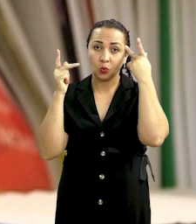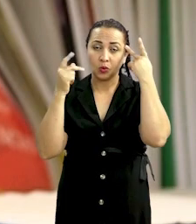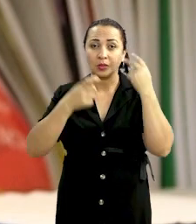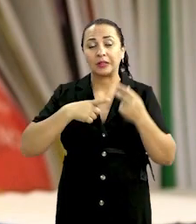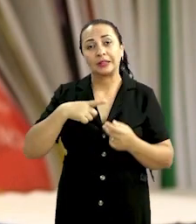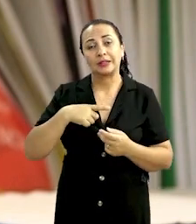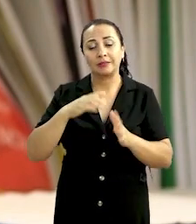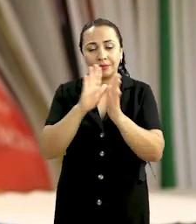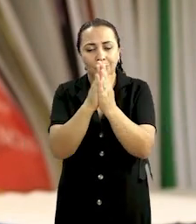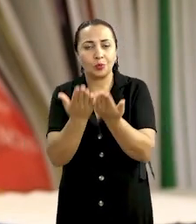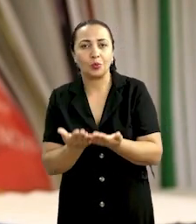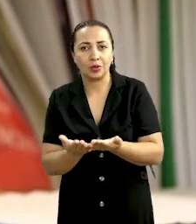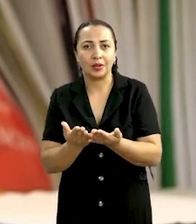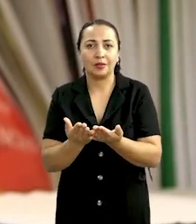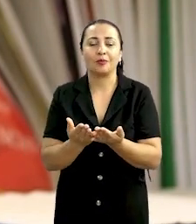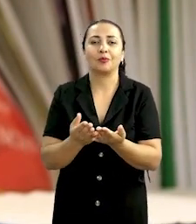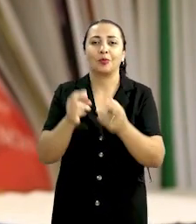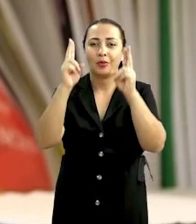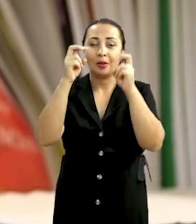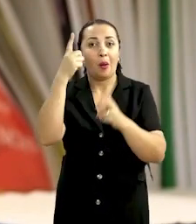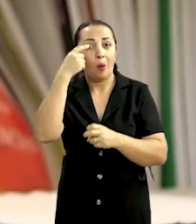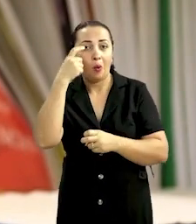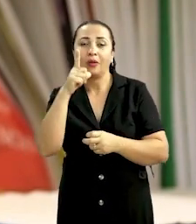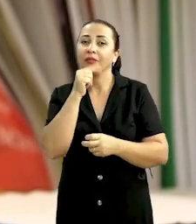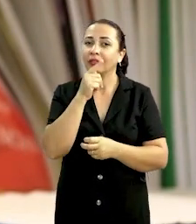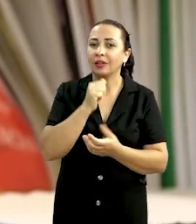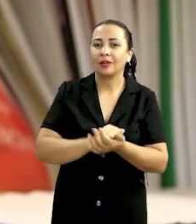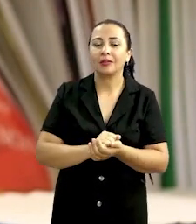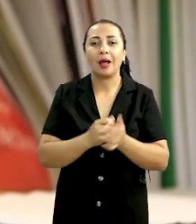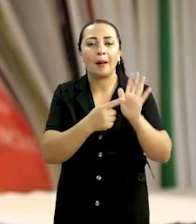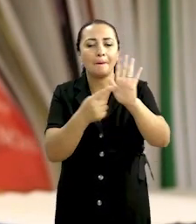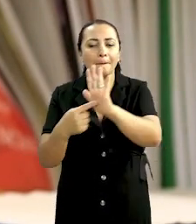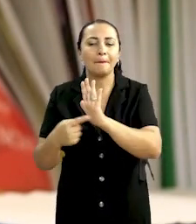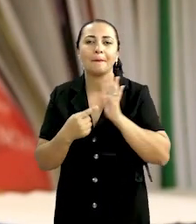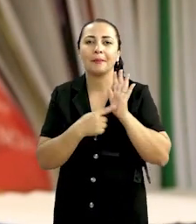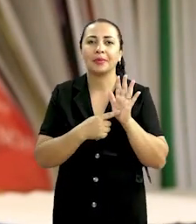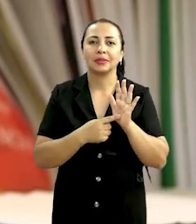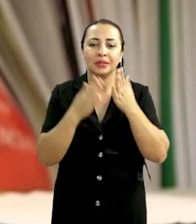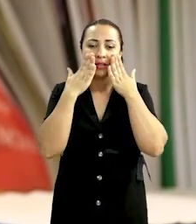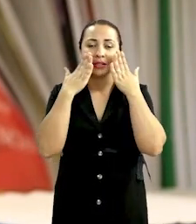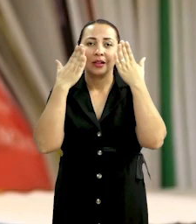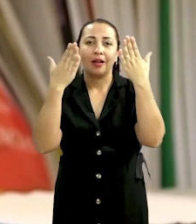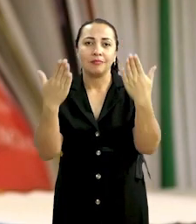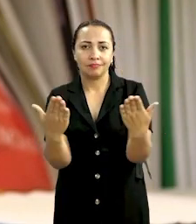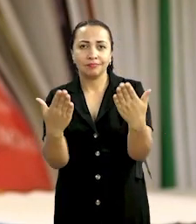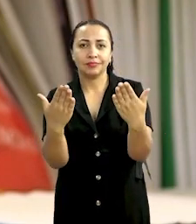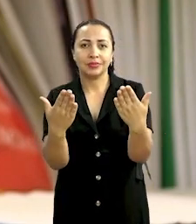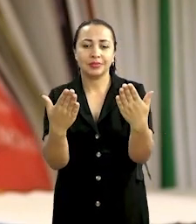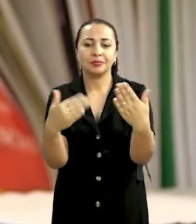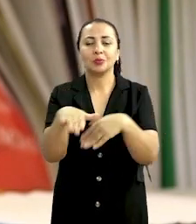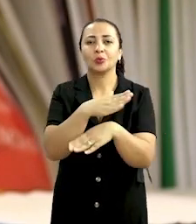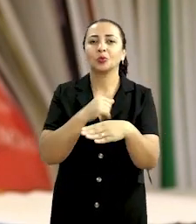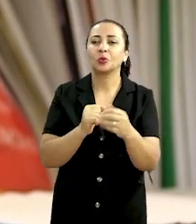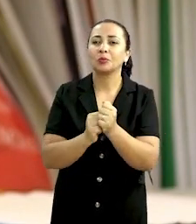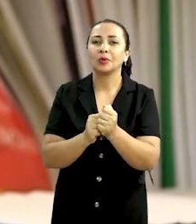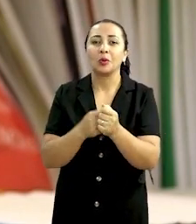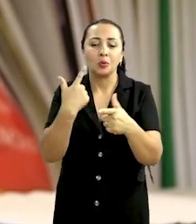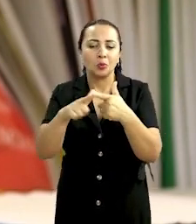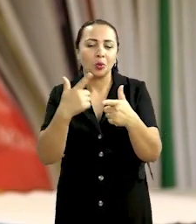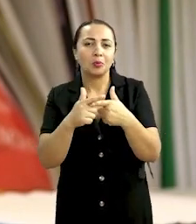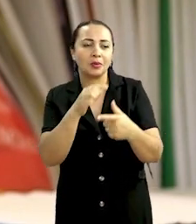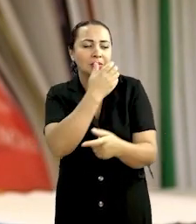personagens que estão presentes no Olhos d'Água colocam as dimensões de enfrentamento, né, com as